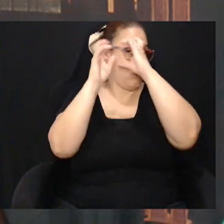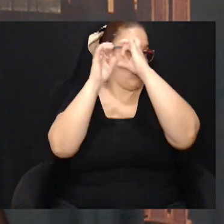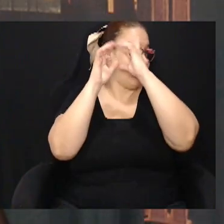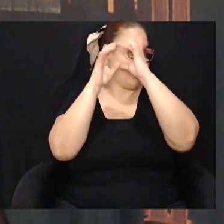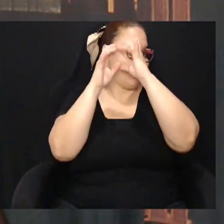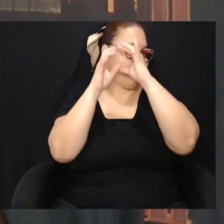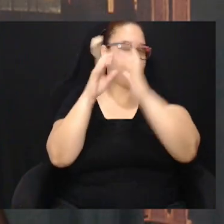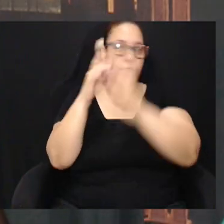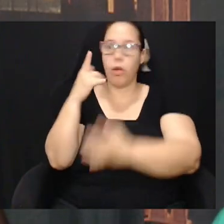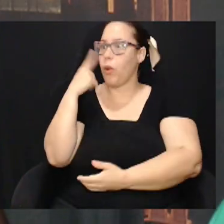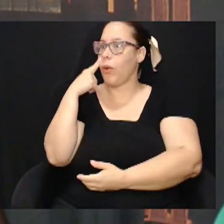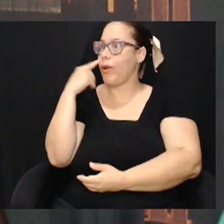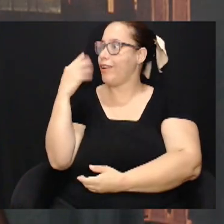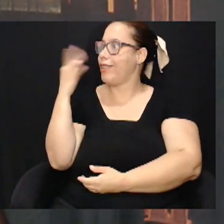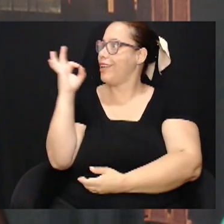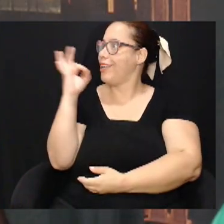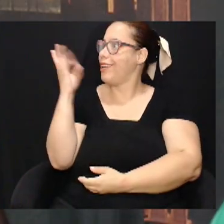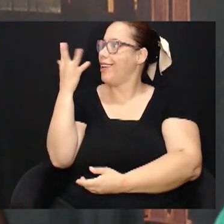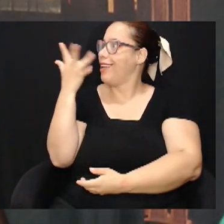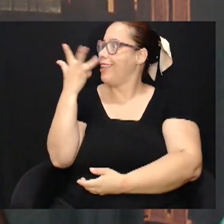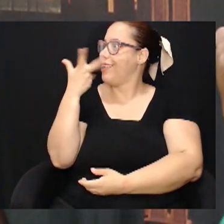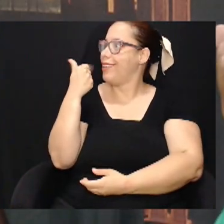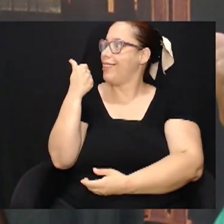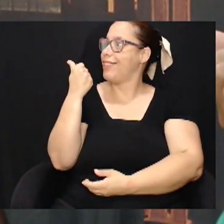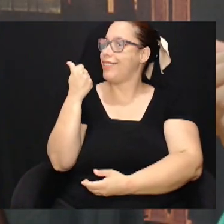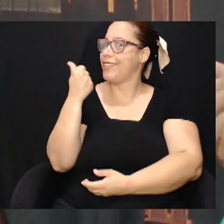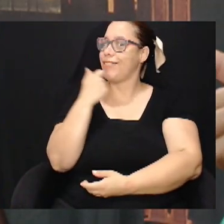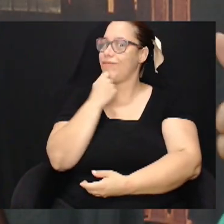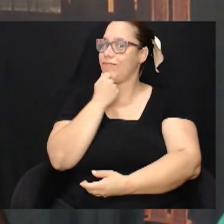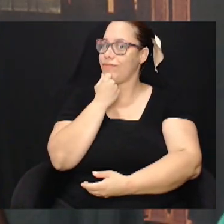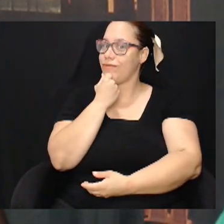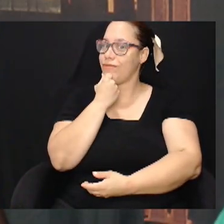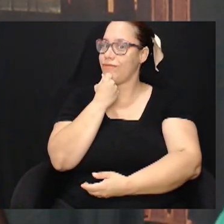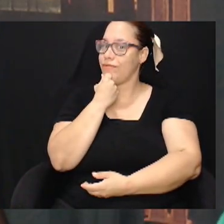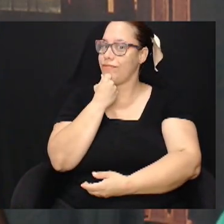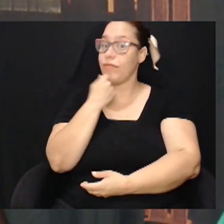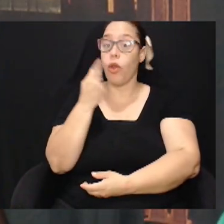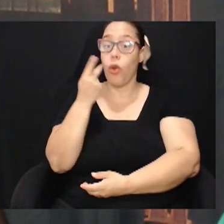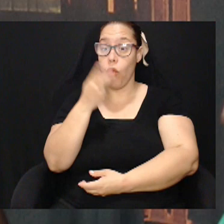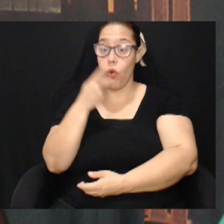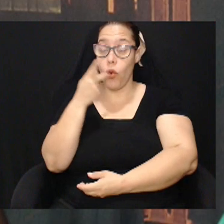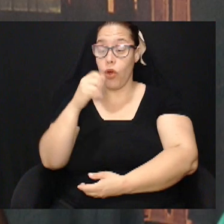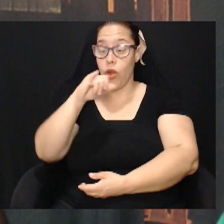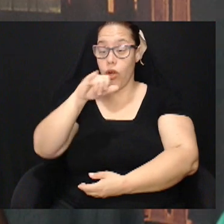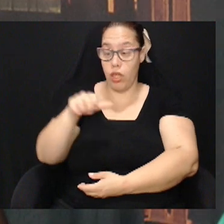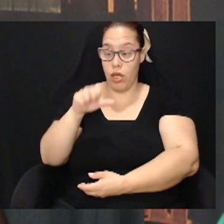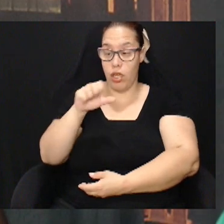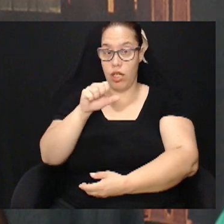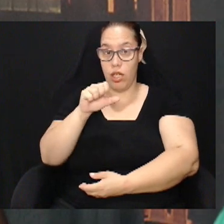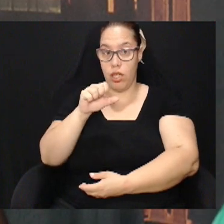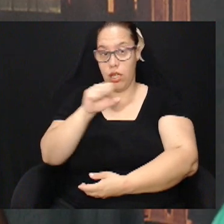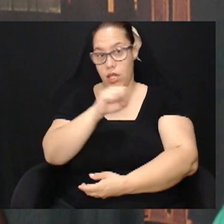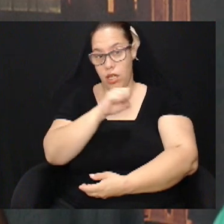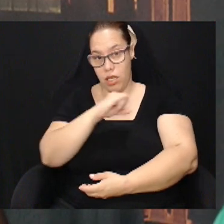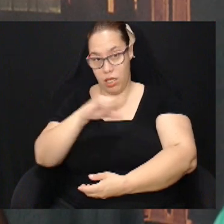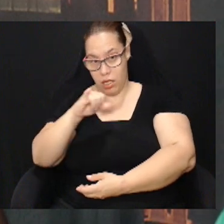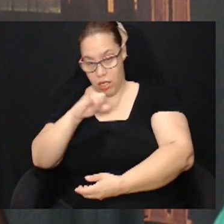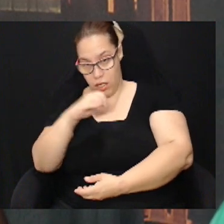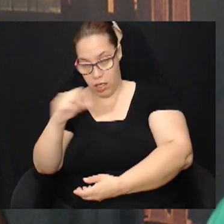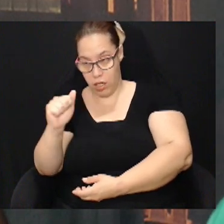coisa mais linda, né? Juliana, ela foi falando, a Jéssica falando aqui, e eu imaginando, o ser